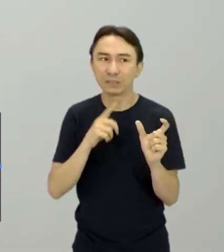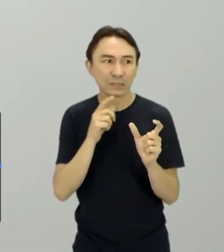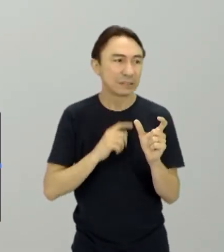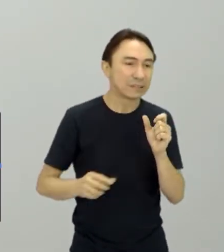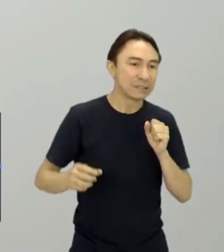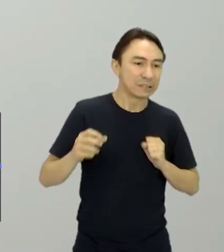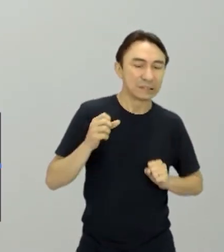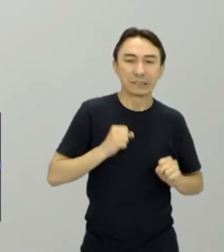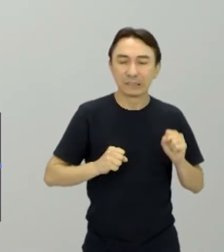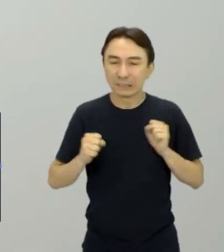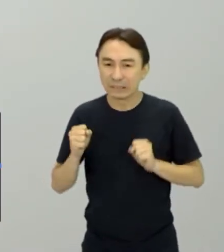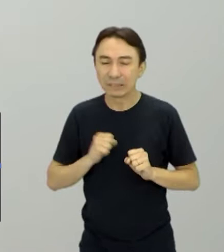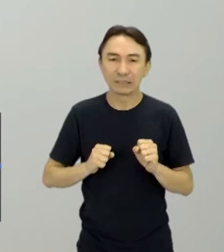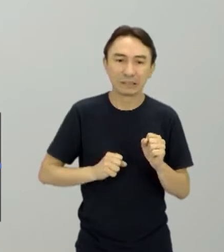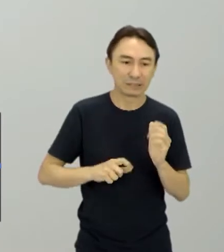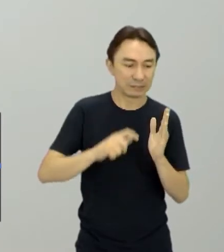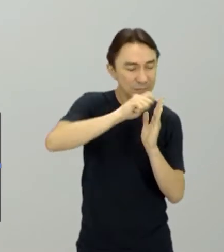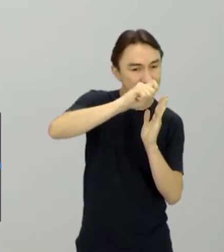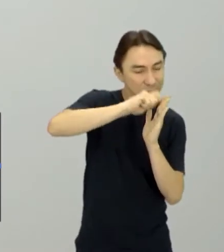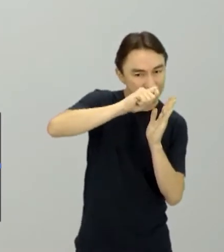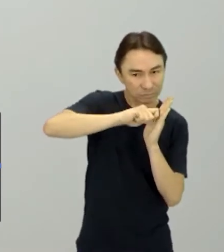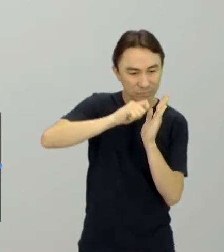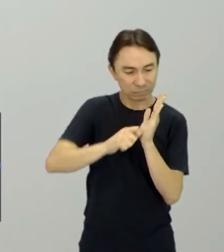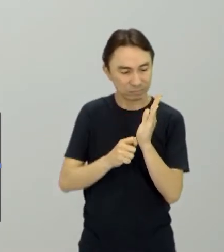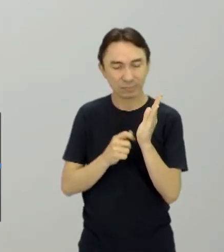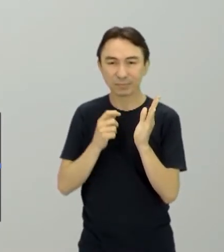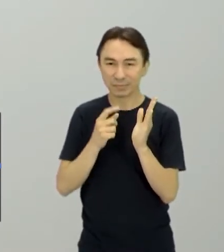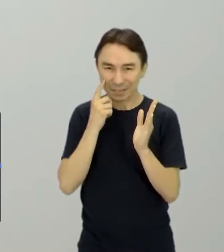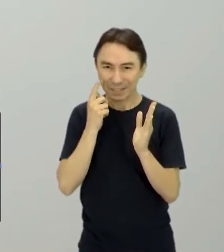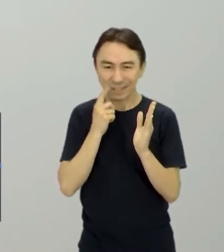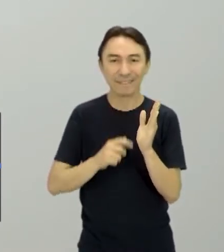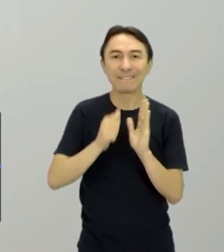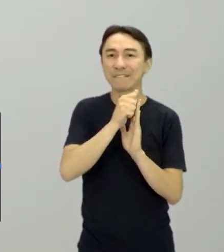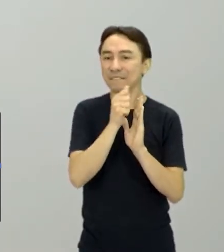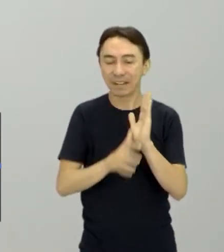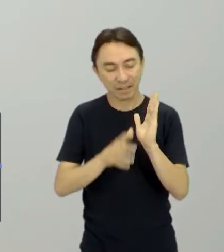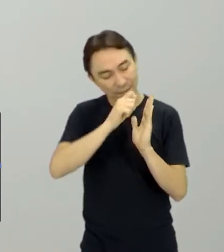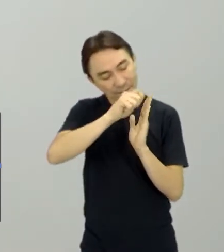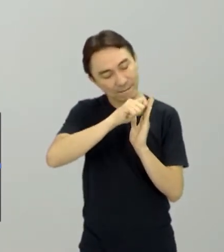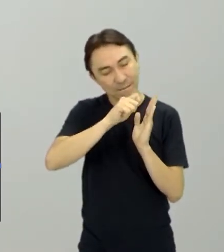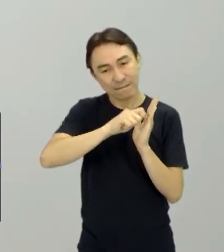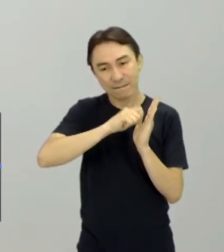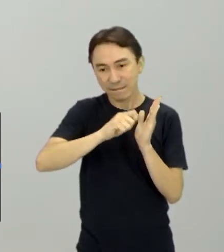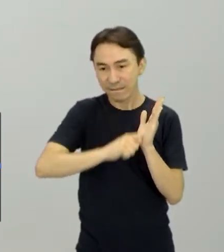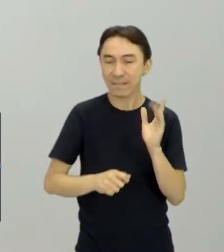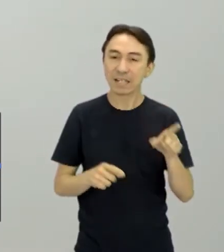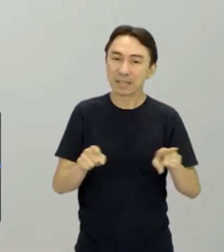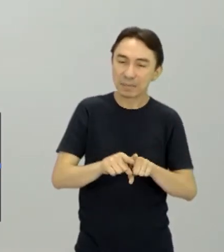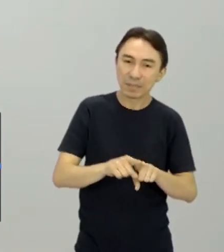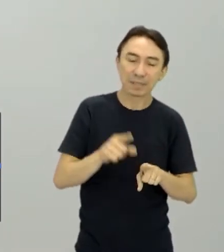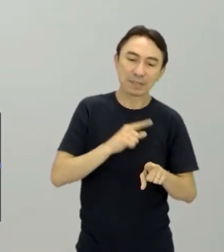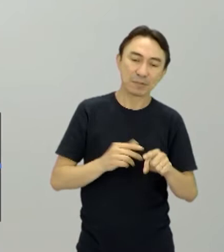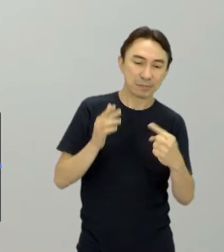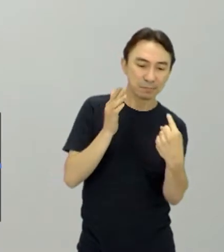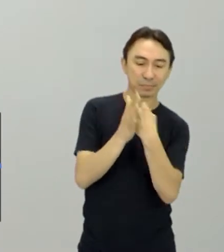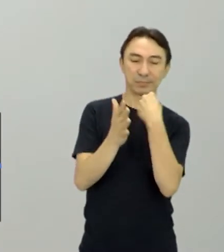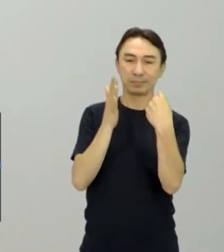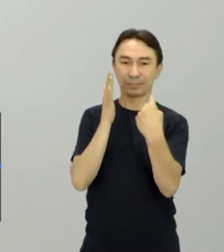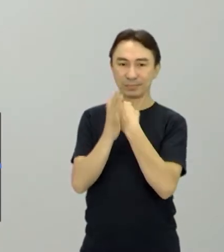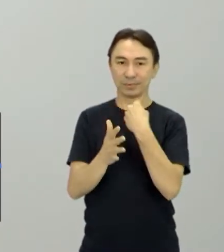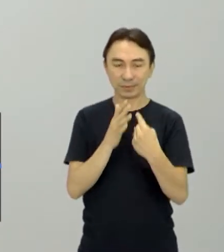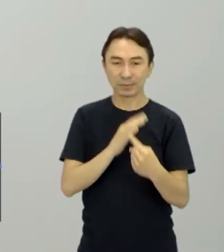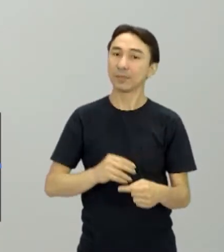problemas propostos, fazer um rascunho ali das enquetes quando elas chegam e não vai esquecer de colocar aí, identificar a aula com o